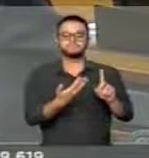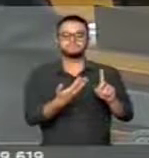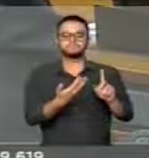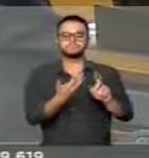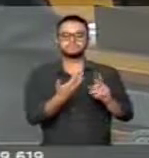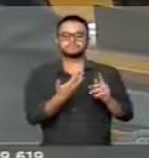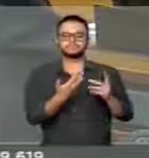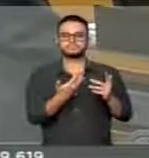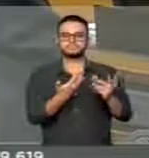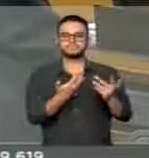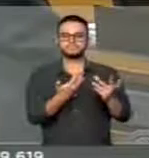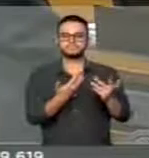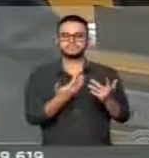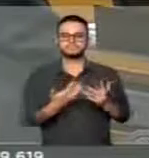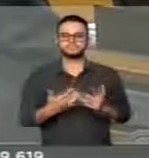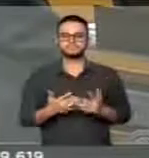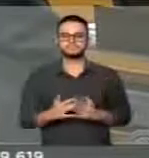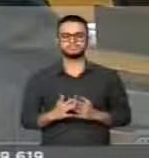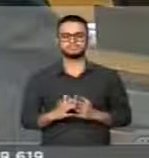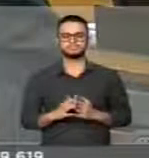que